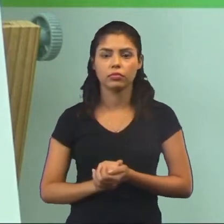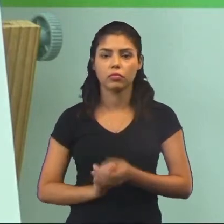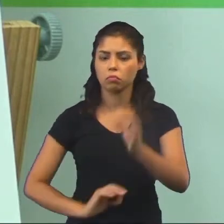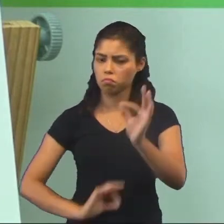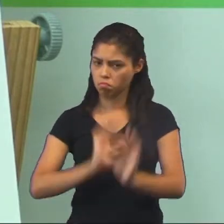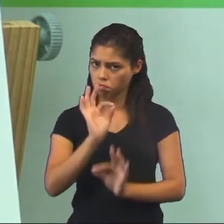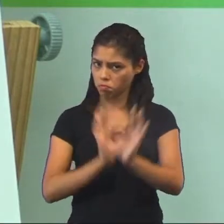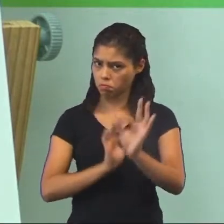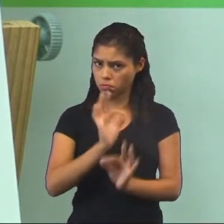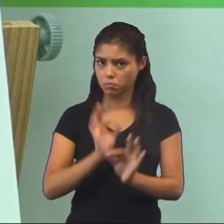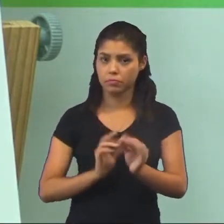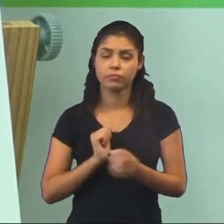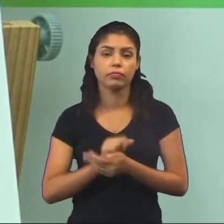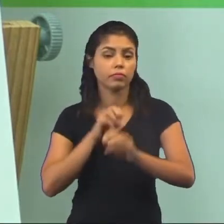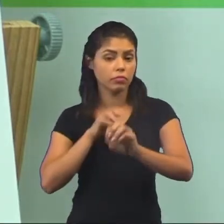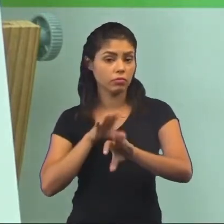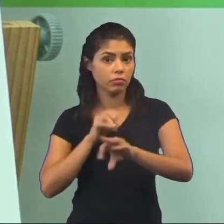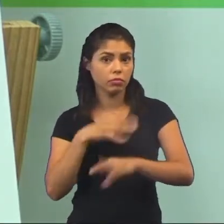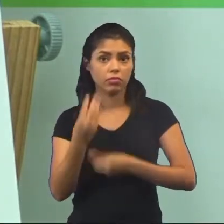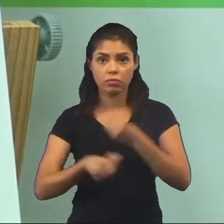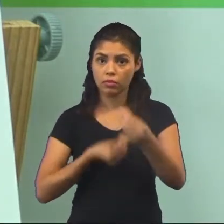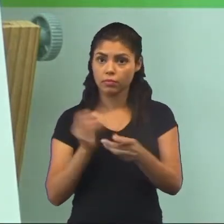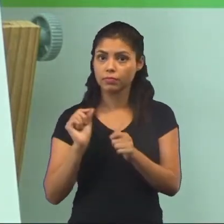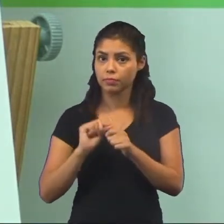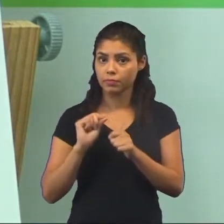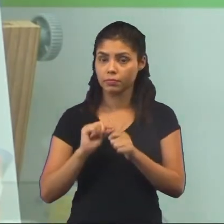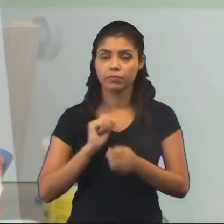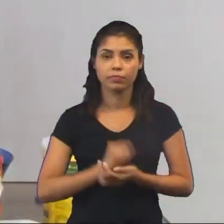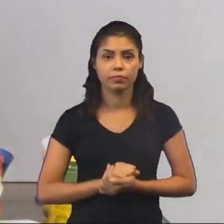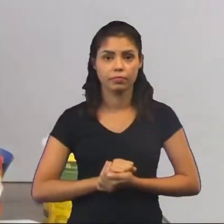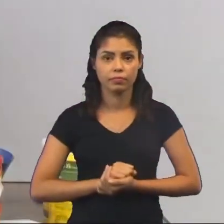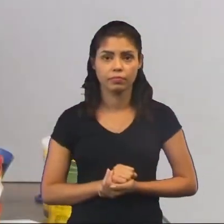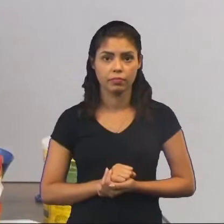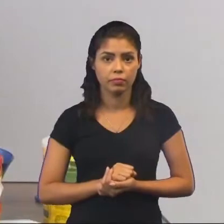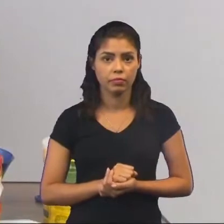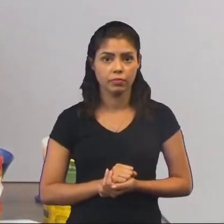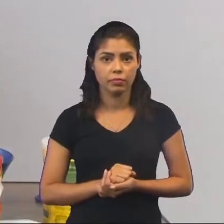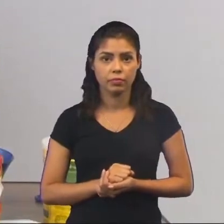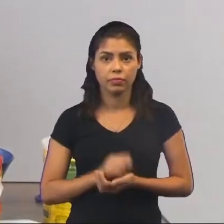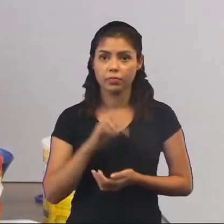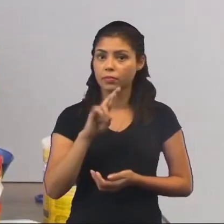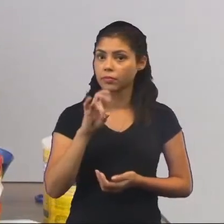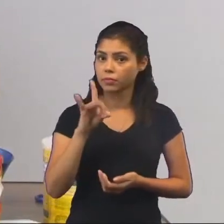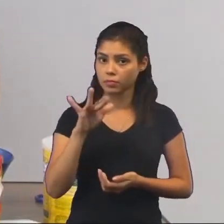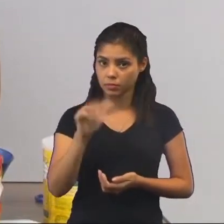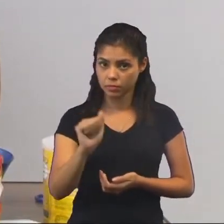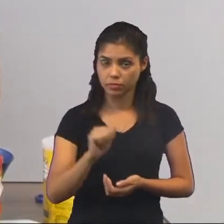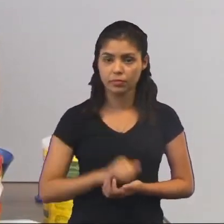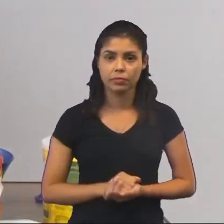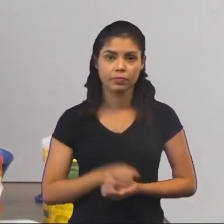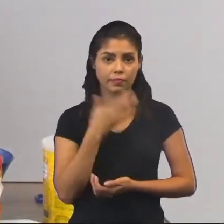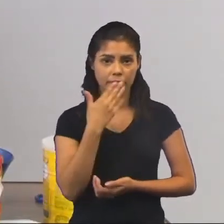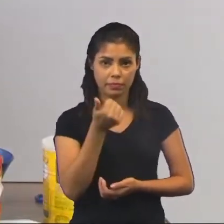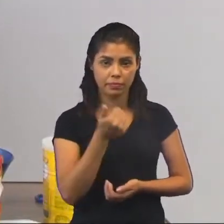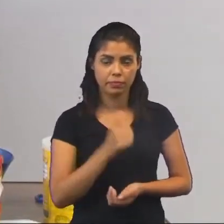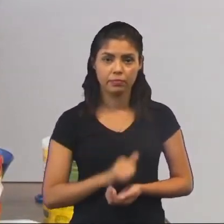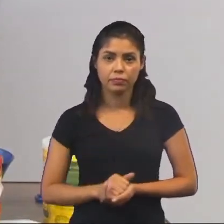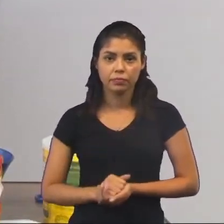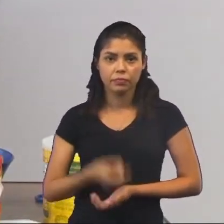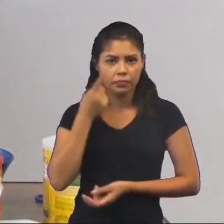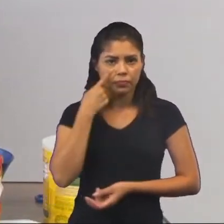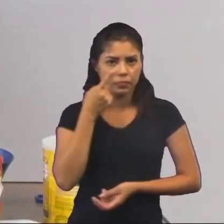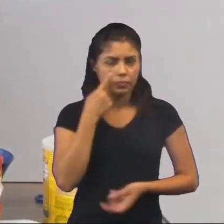de preparo, ensinando como fazer esta receita, tá? E